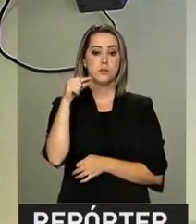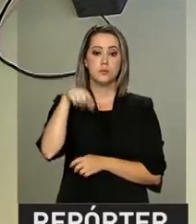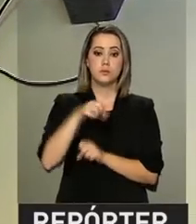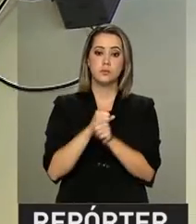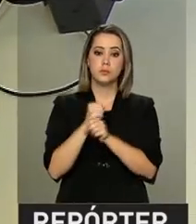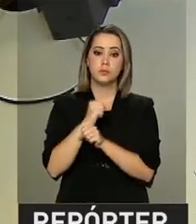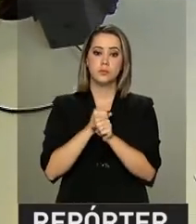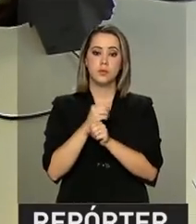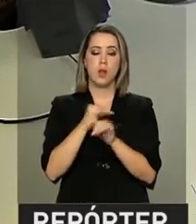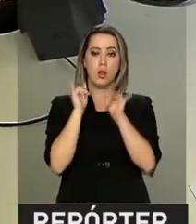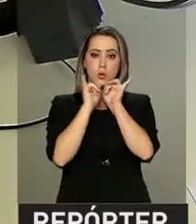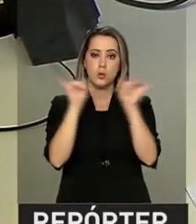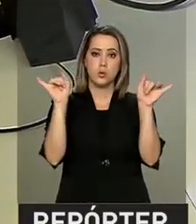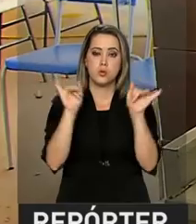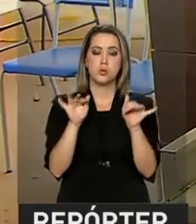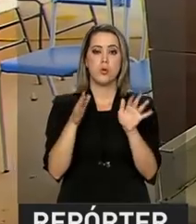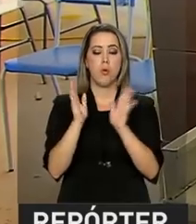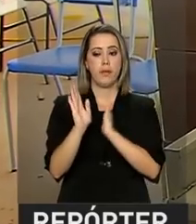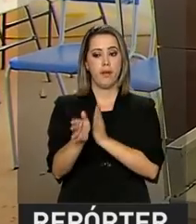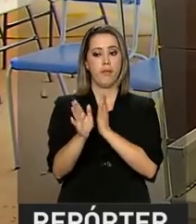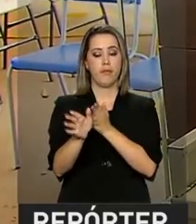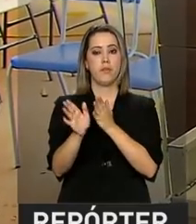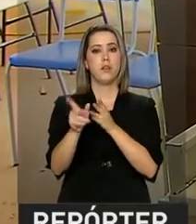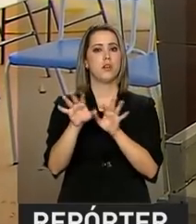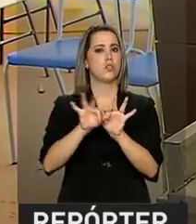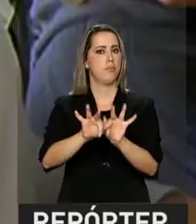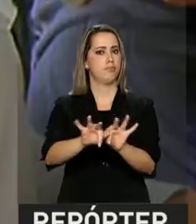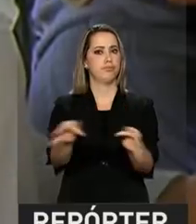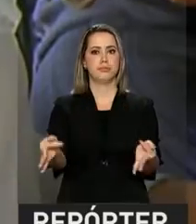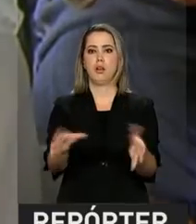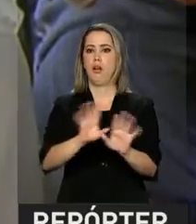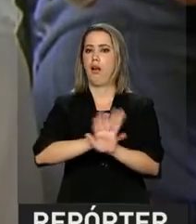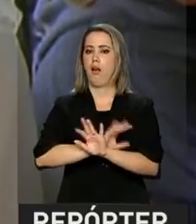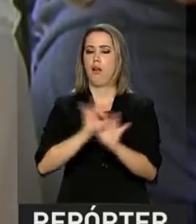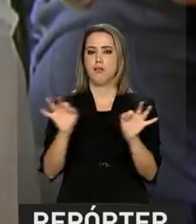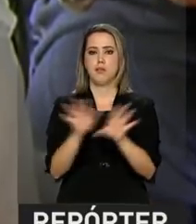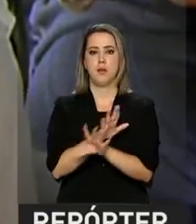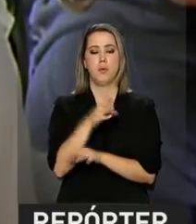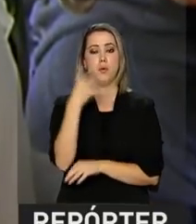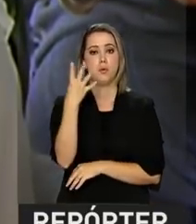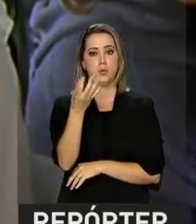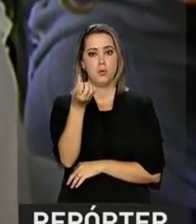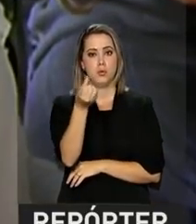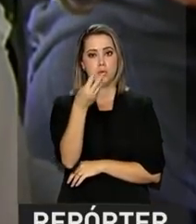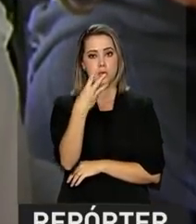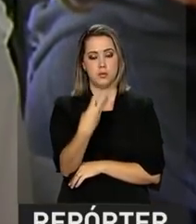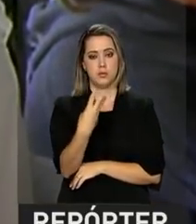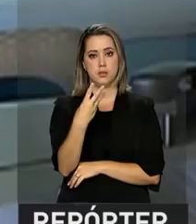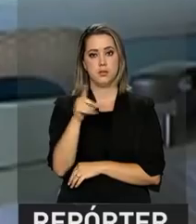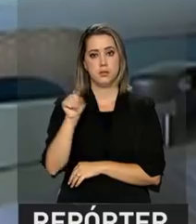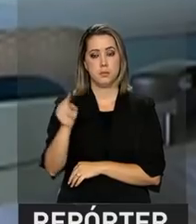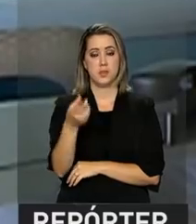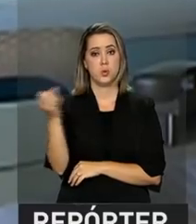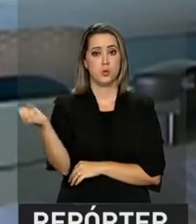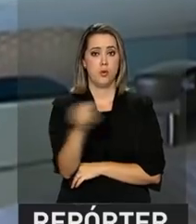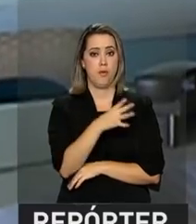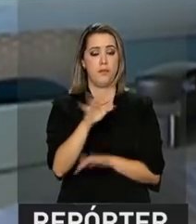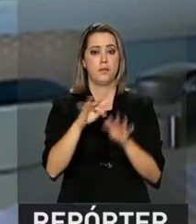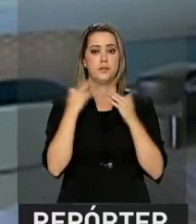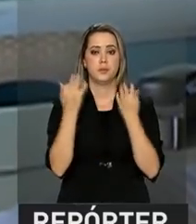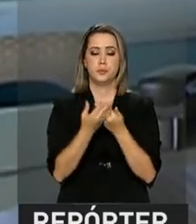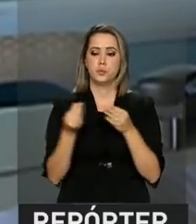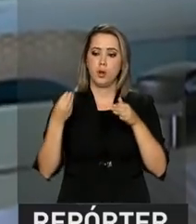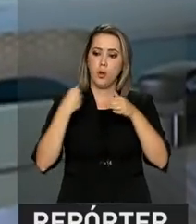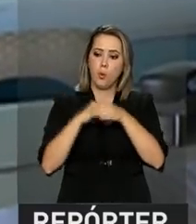que a fila de espera para a inclusão no Bolsa Família foi zerada. 463 mil novas famílias foram incluídas